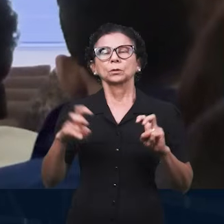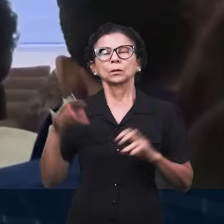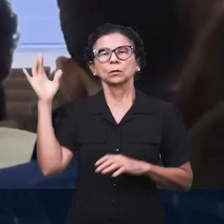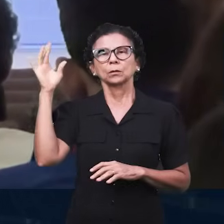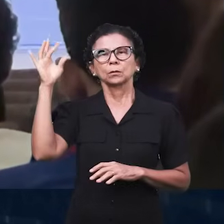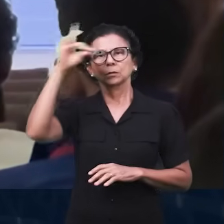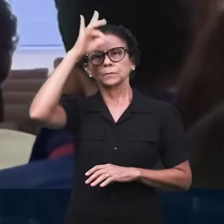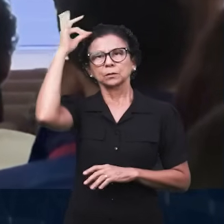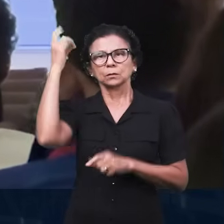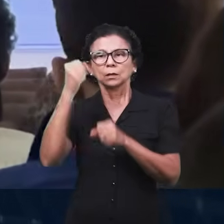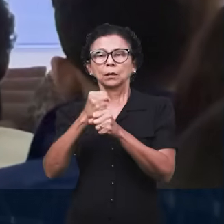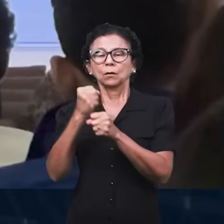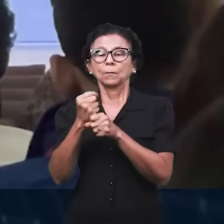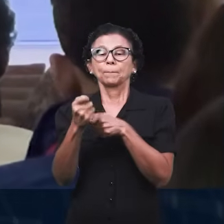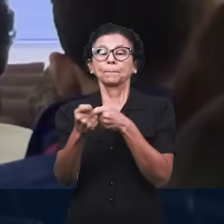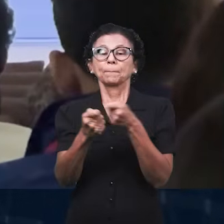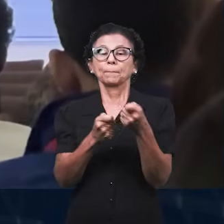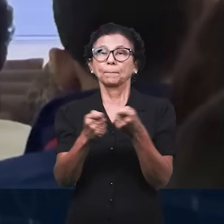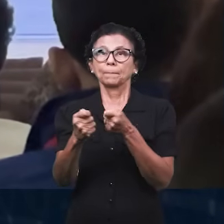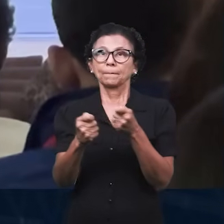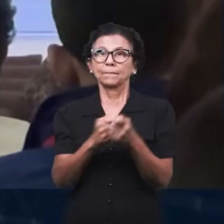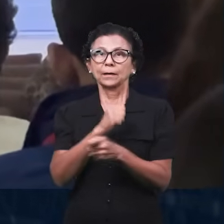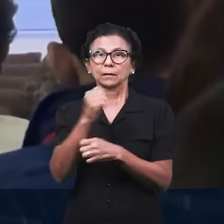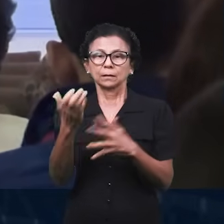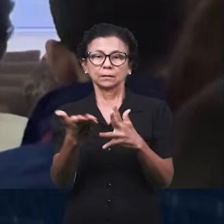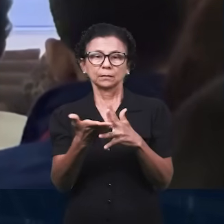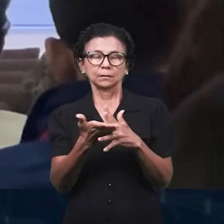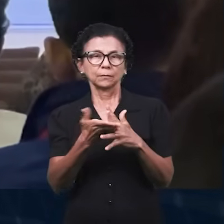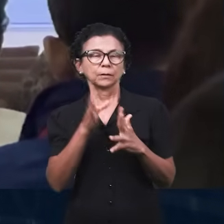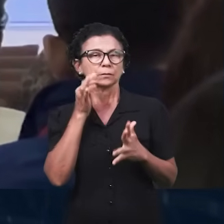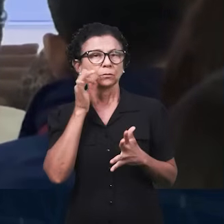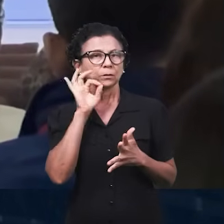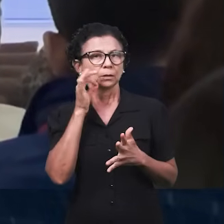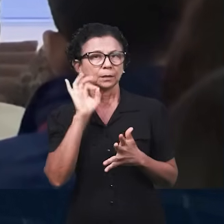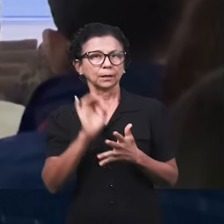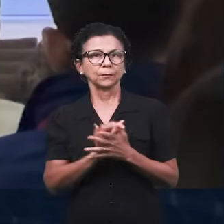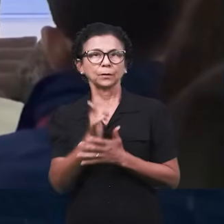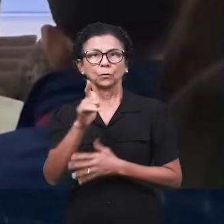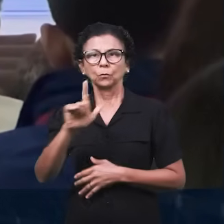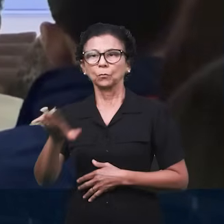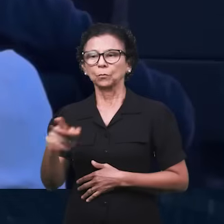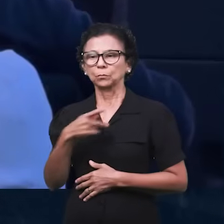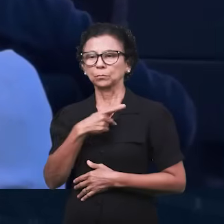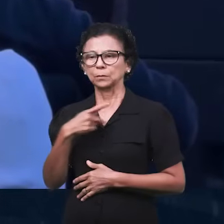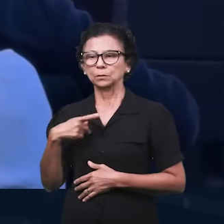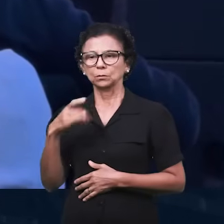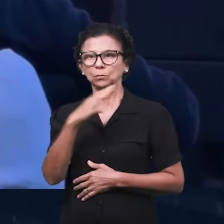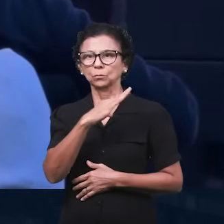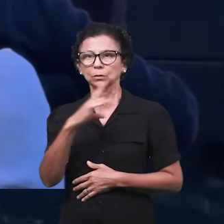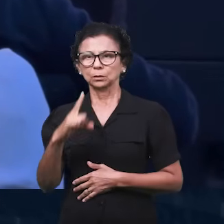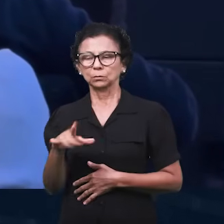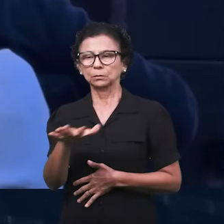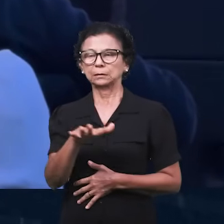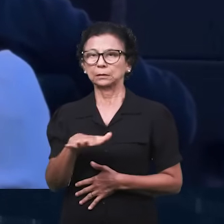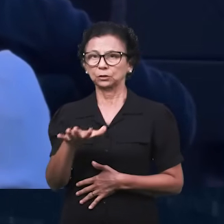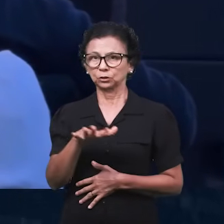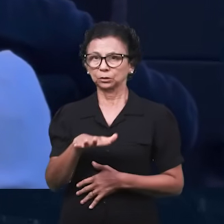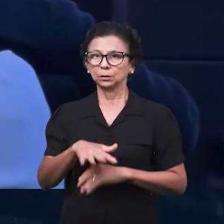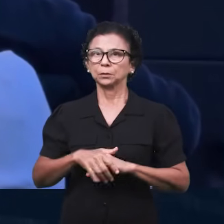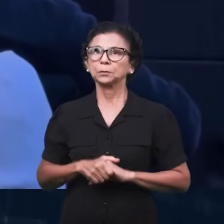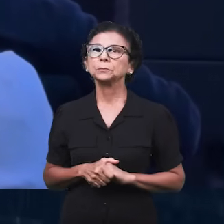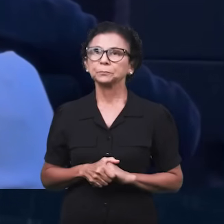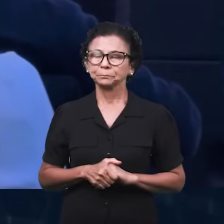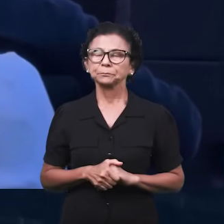Governo na Obra do Espírito Santo. Após o intervalo para o café, o pastor Humberto Henriques, coordenador da ICM na América